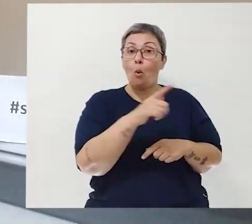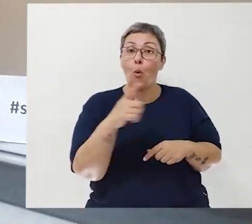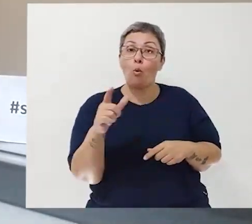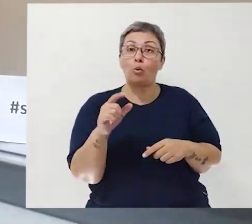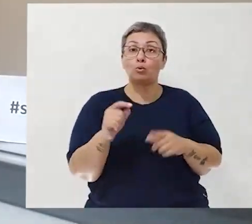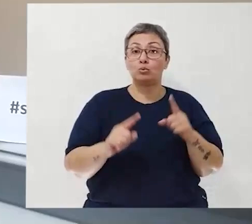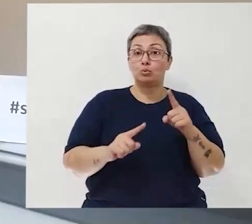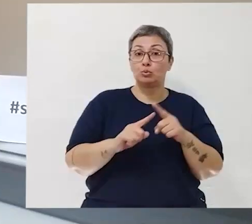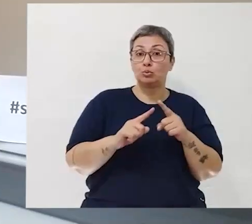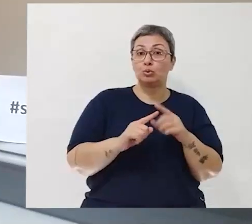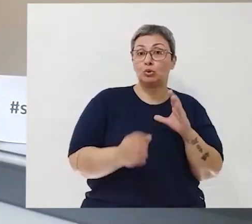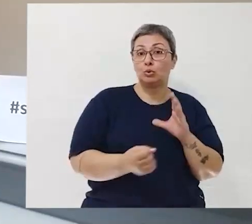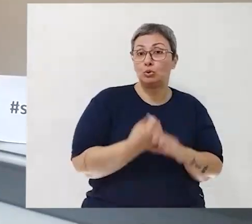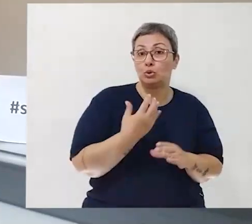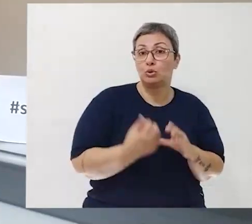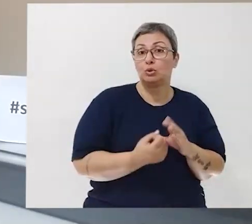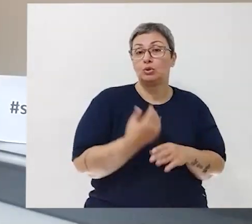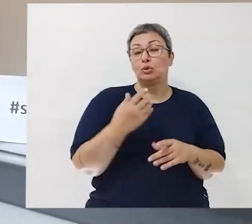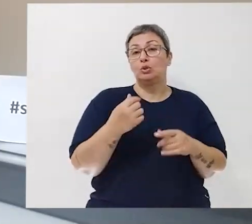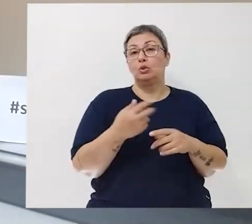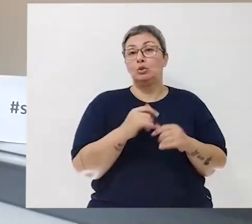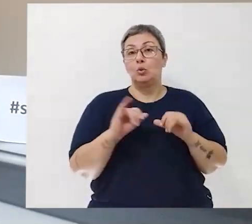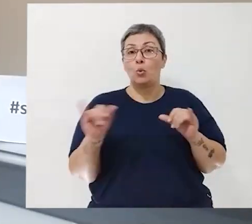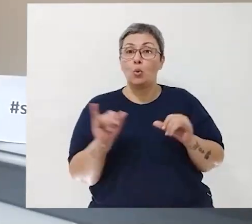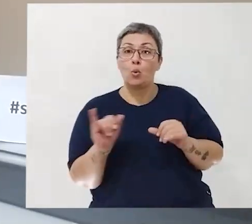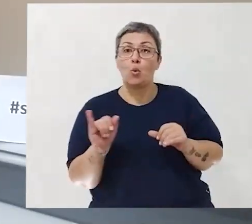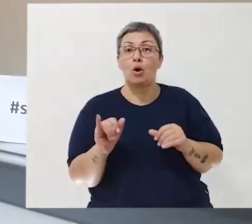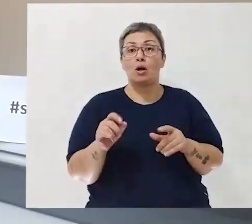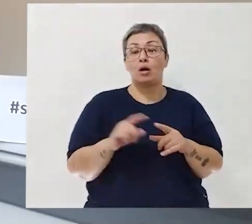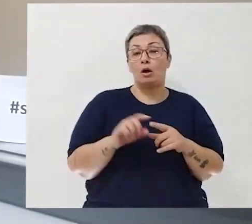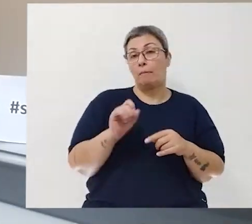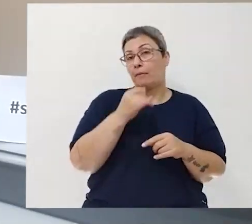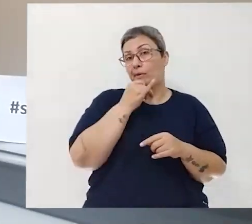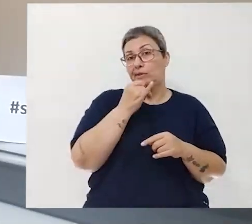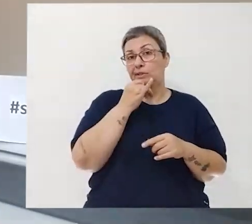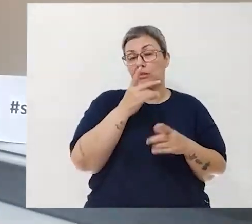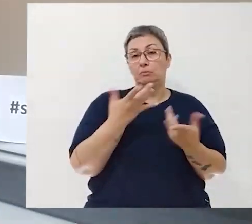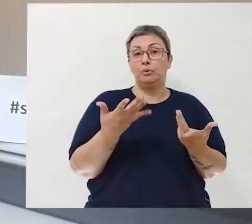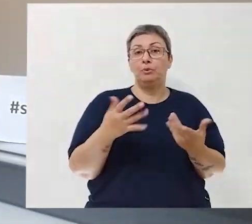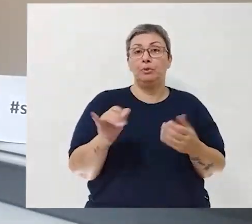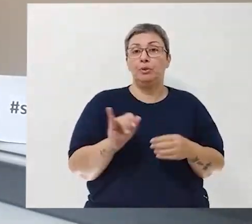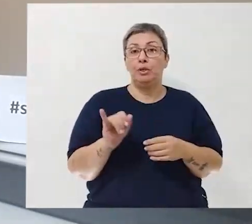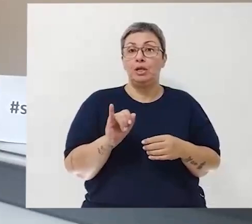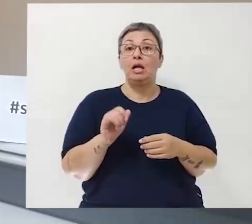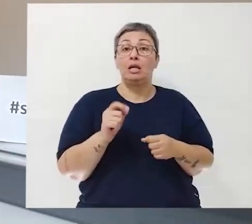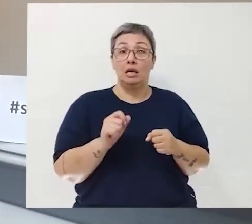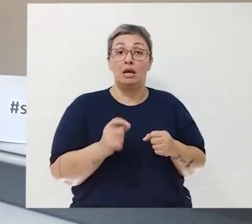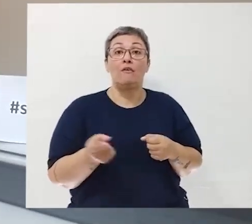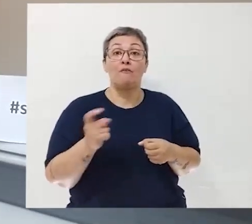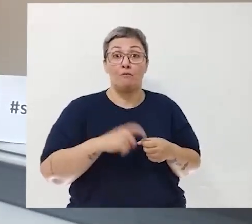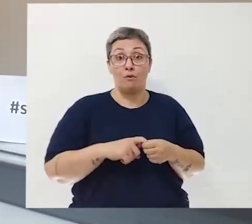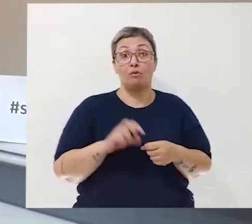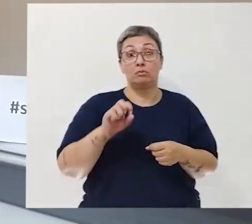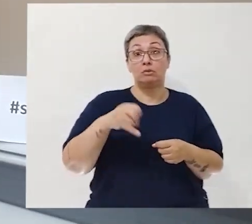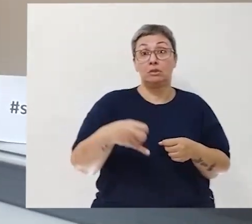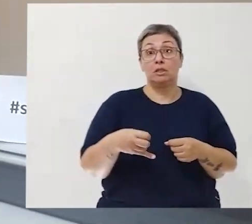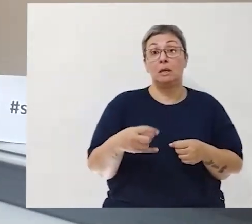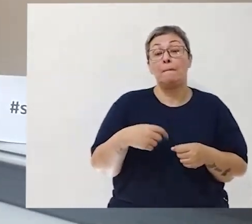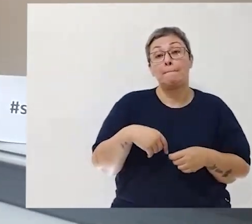outras fontes de energia, né? Outras fontes como as energias